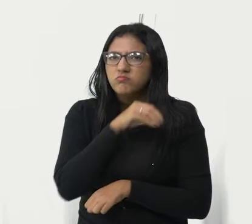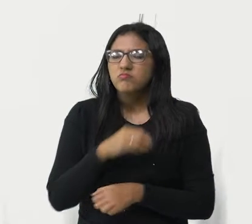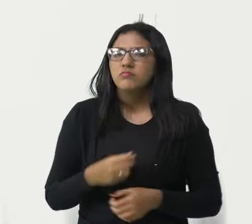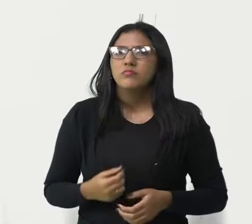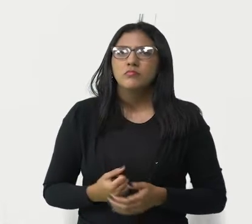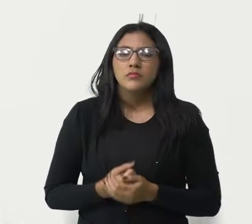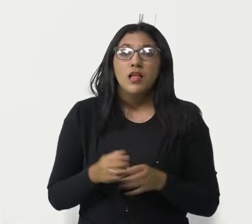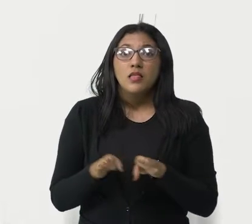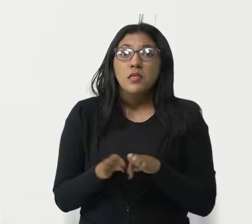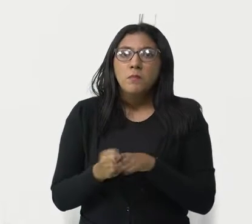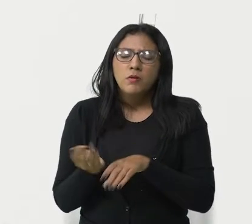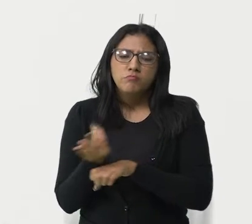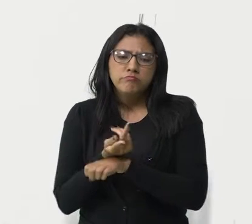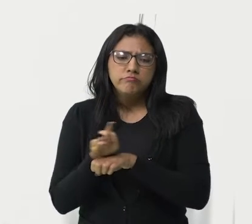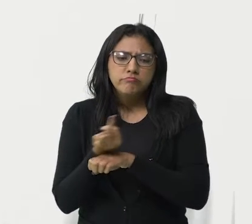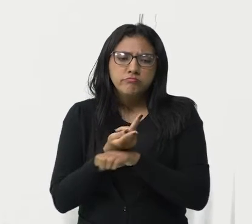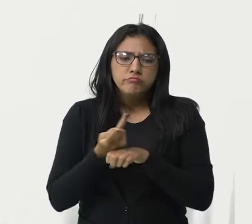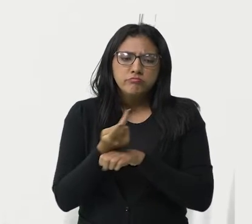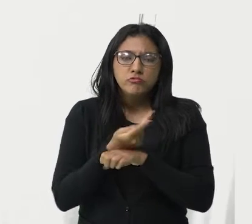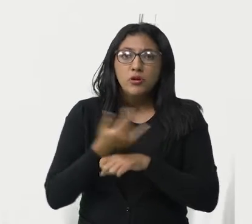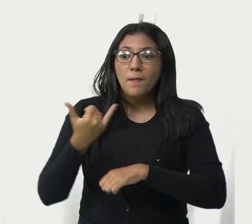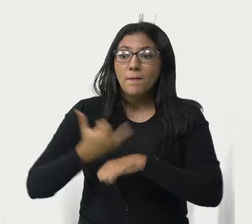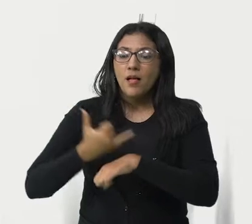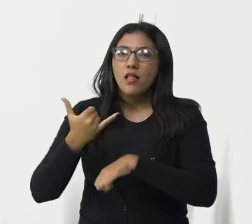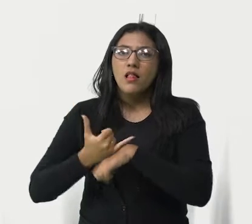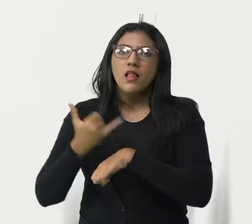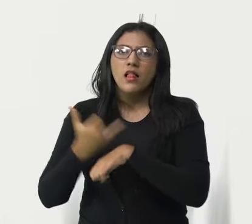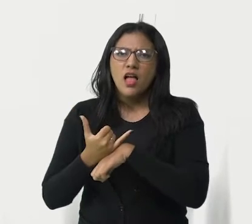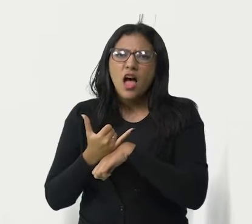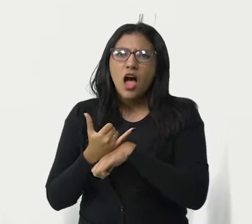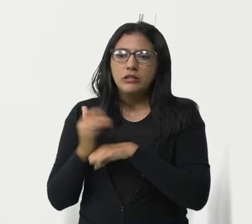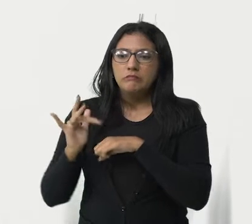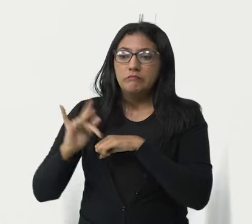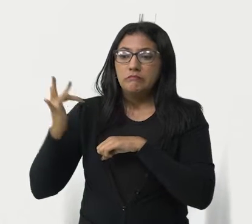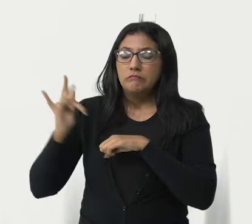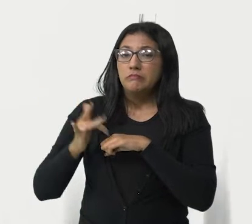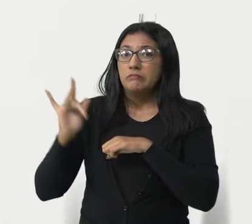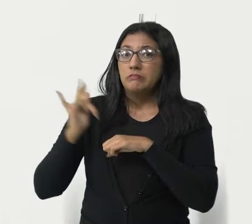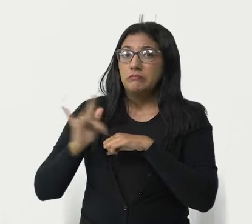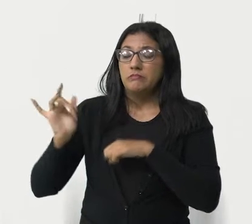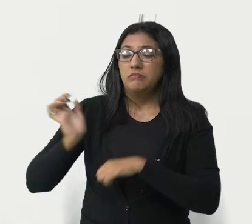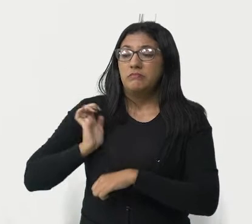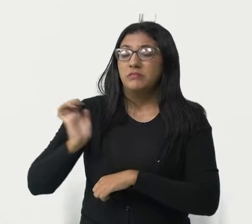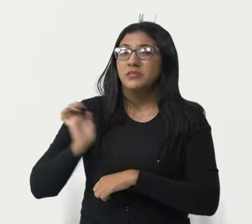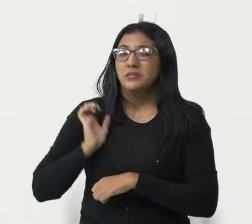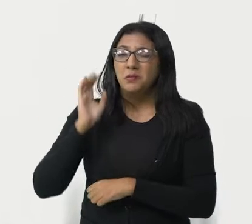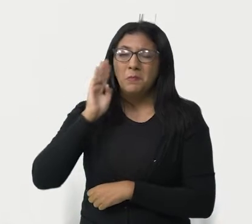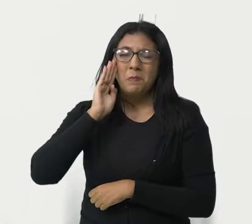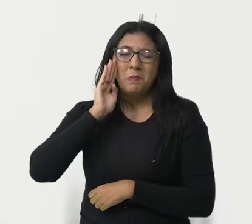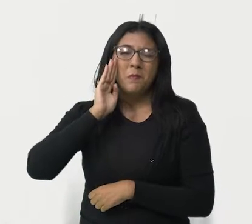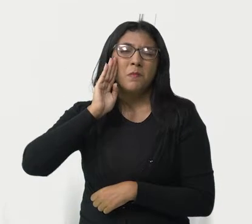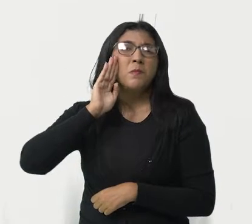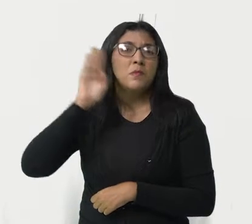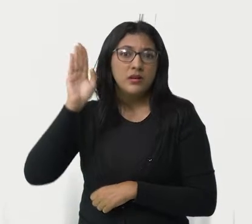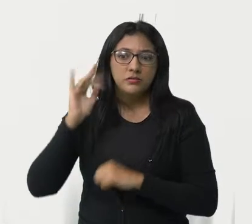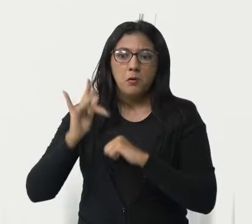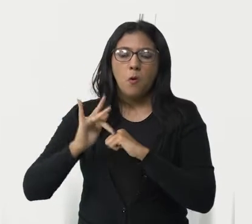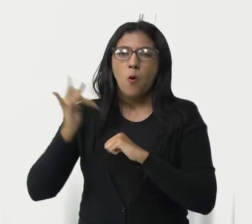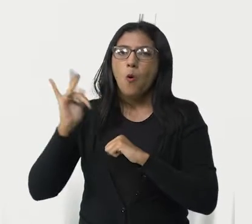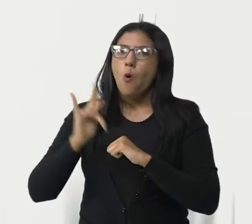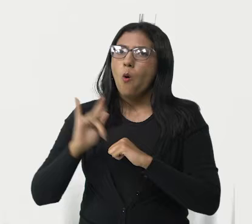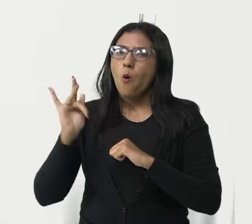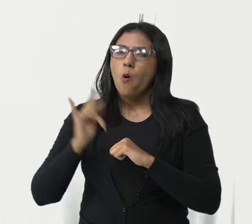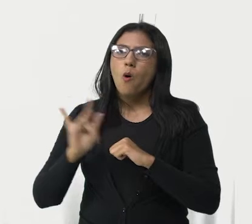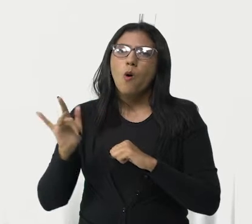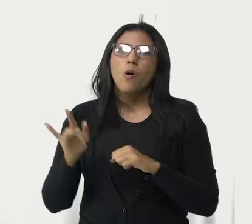quê? Começam a buscar metais preciosos, principalmente estavam atrás de quê? De ouro